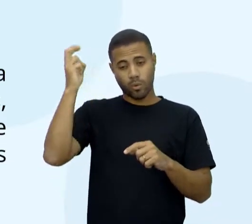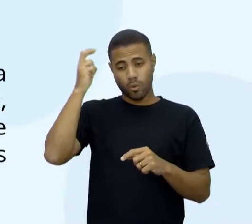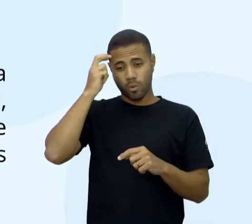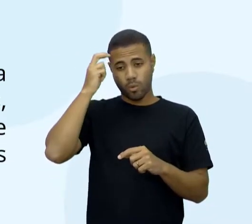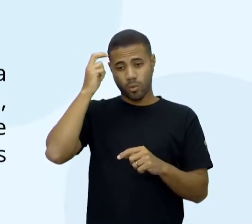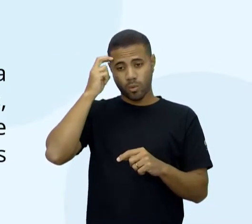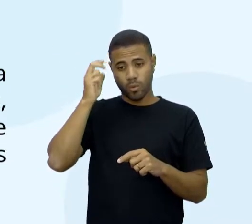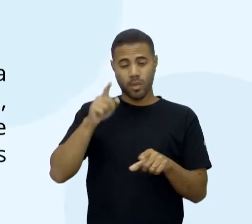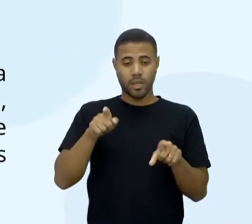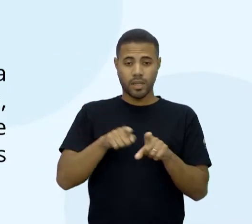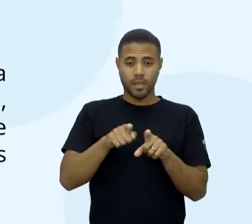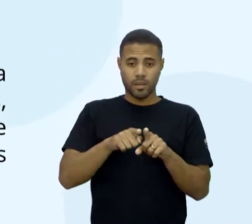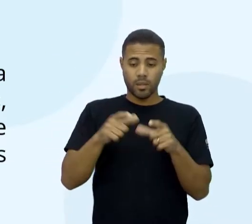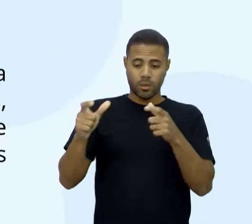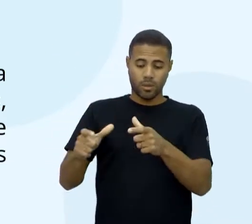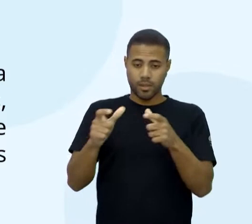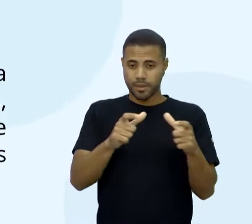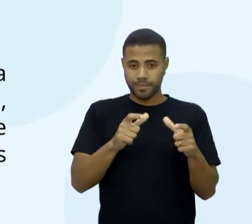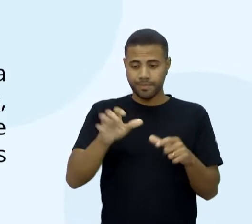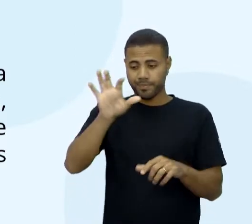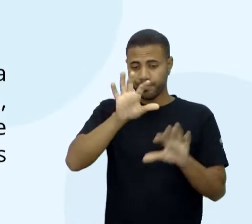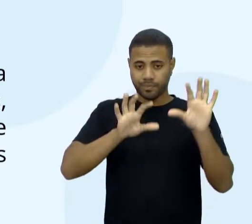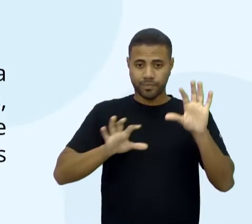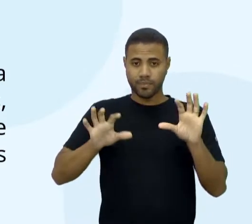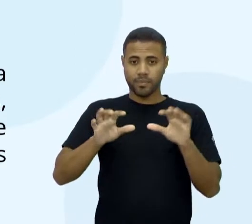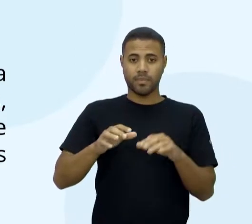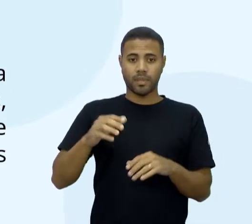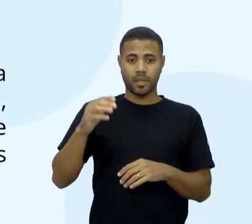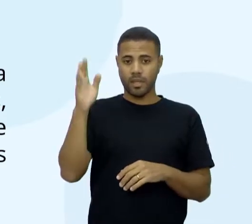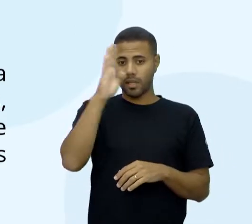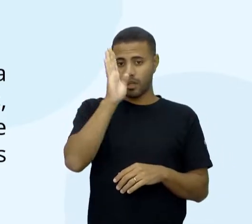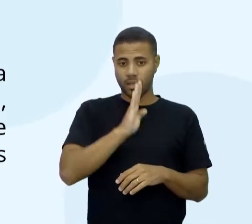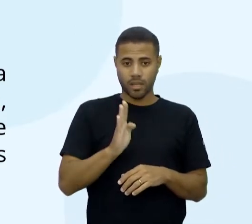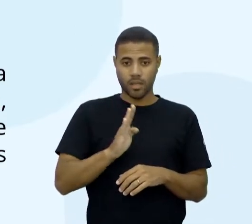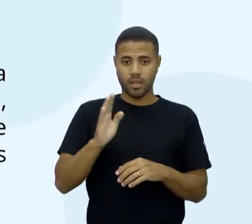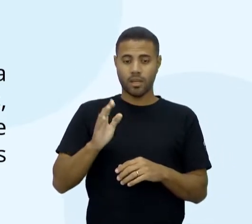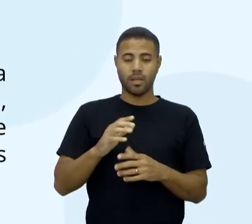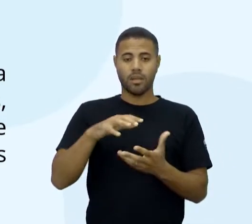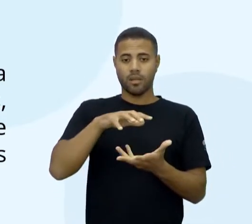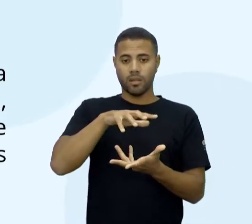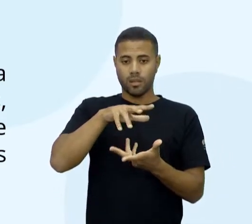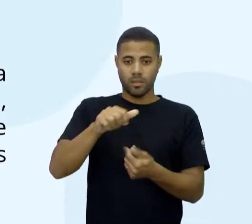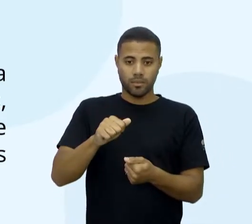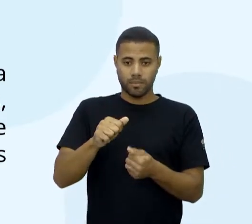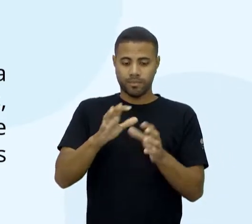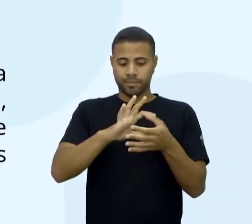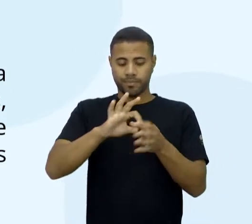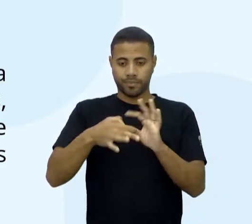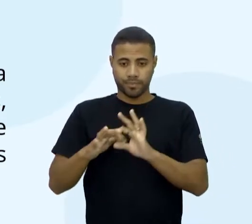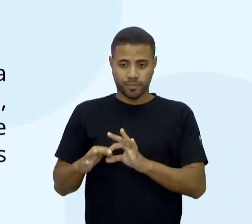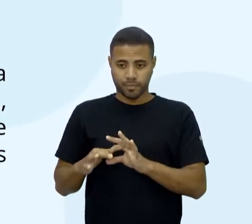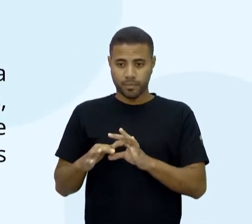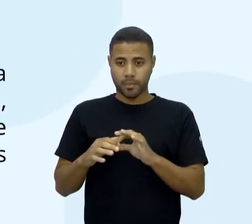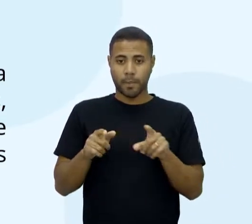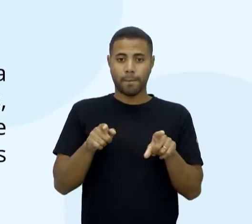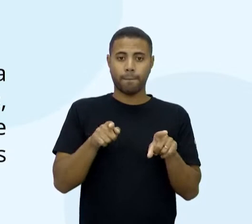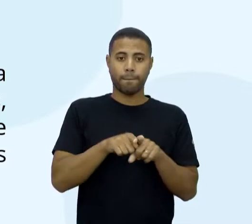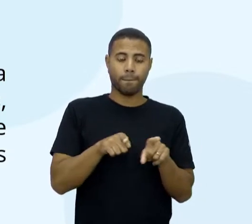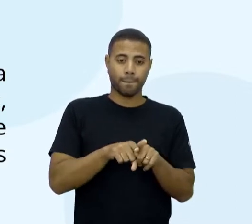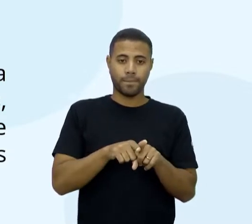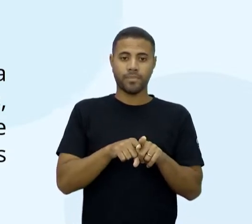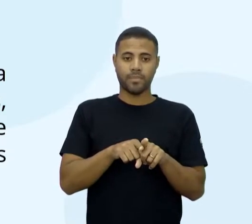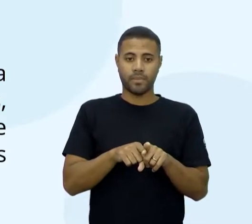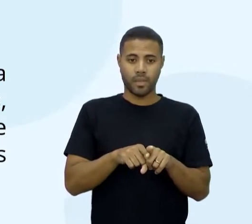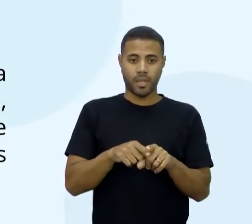em âmbito local, regional, nacional ou global, contextualizando os acontecimentos em